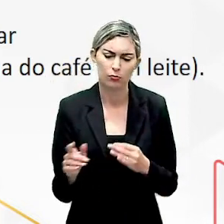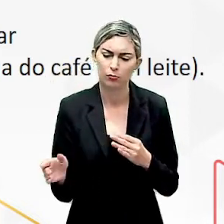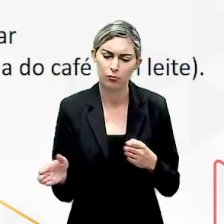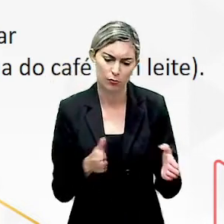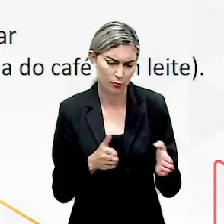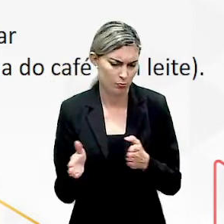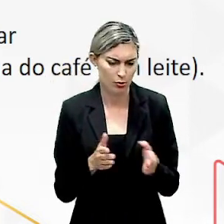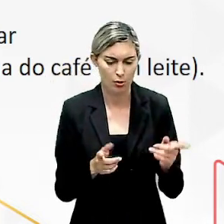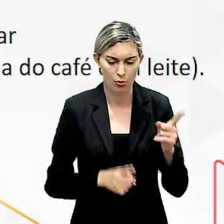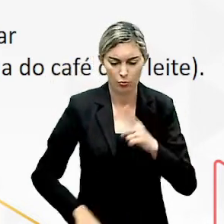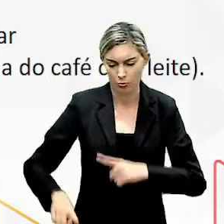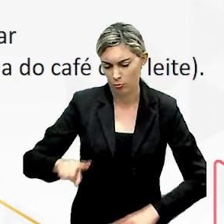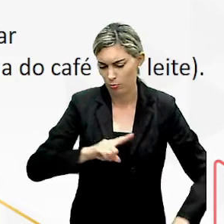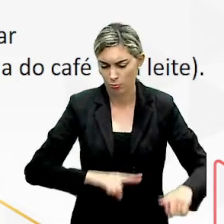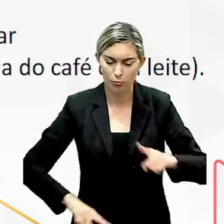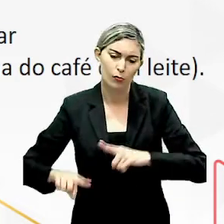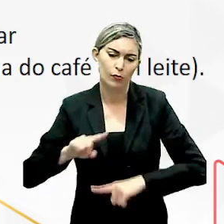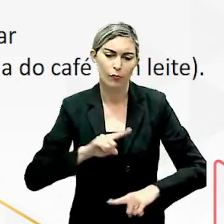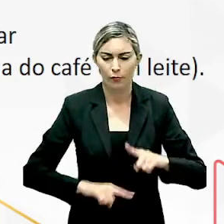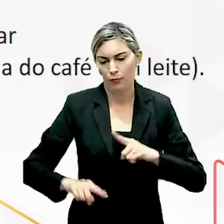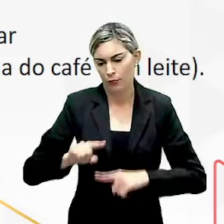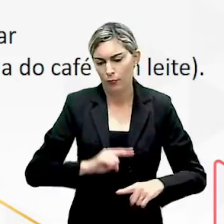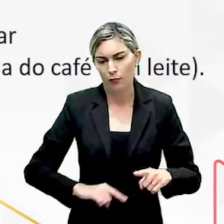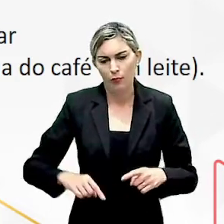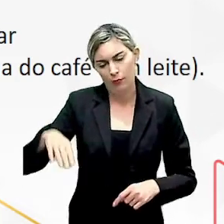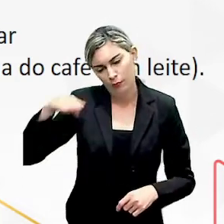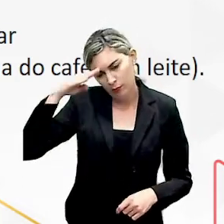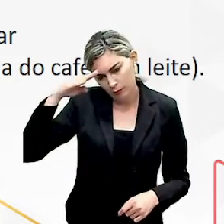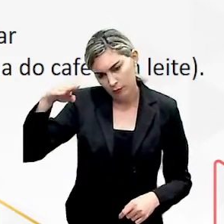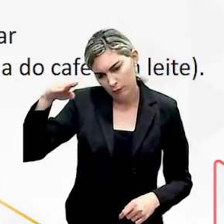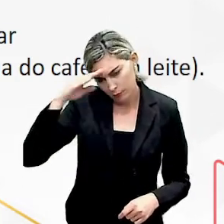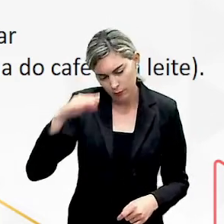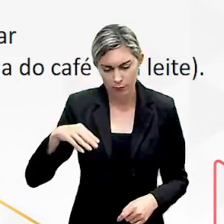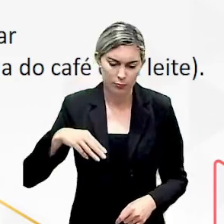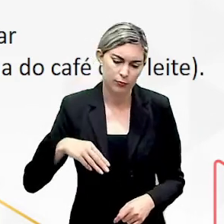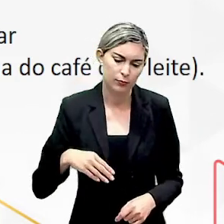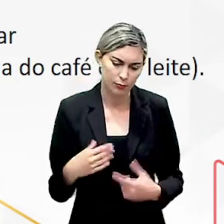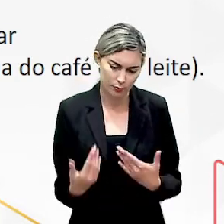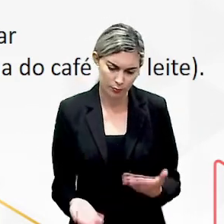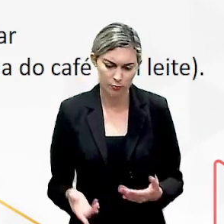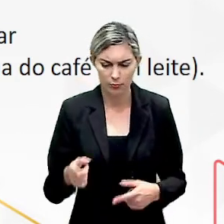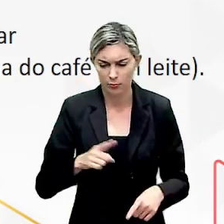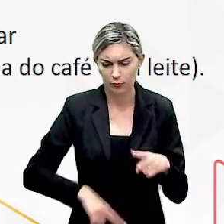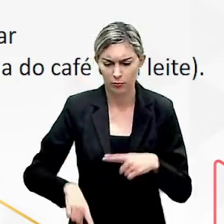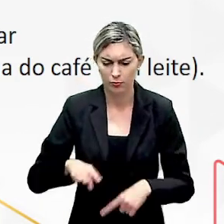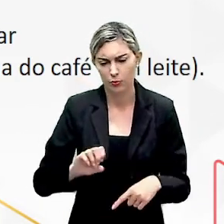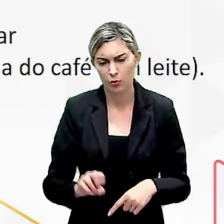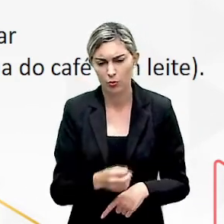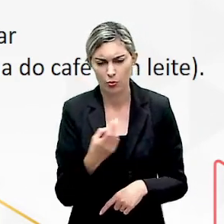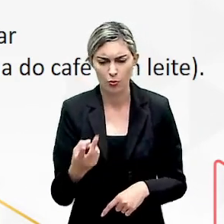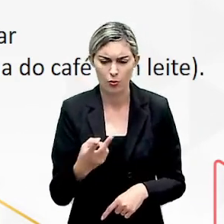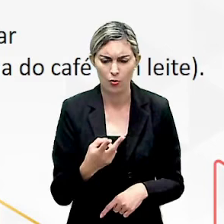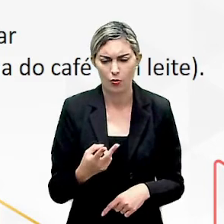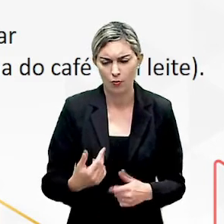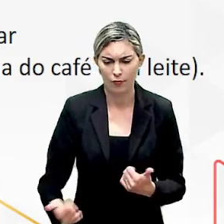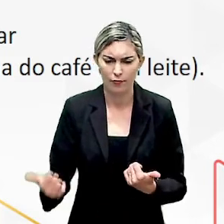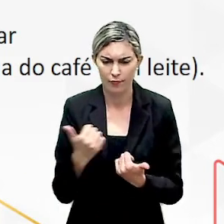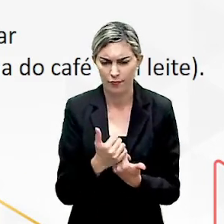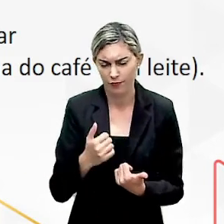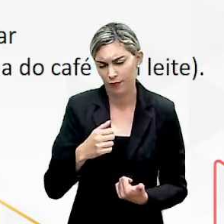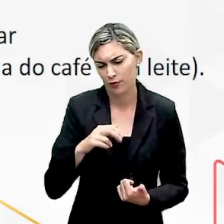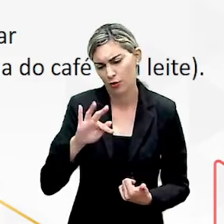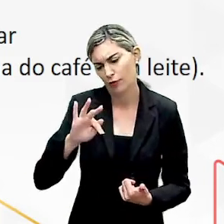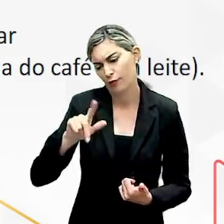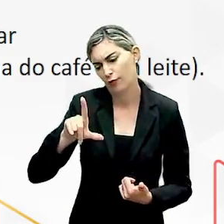que é dominado pelos militares, seja o Marechal Deodoro da Fonseca ou o seu vice Floriano